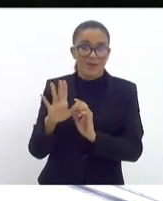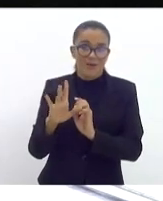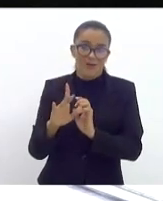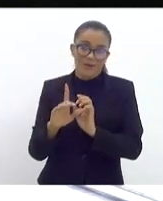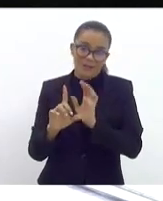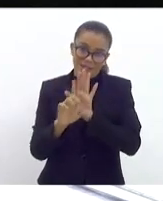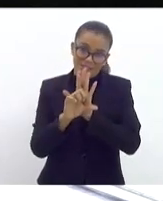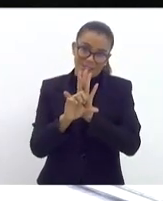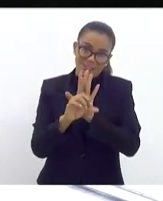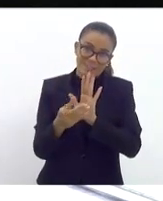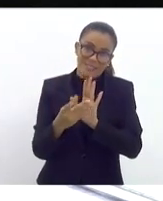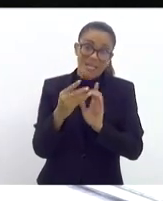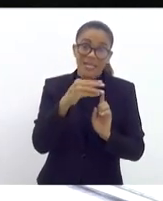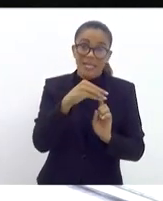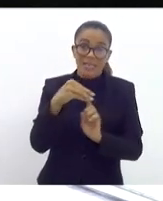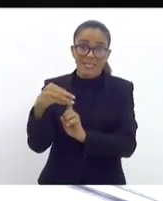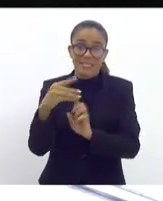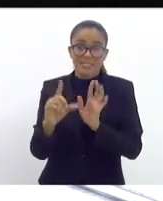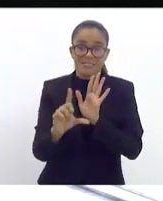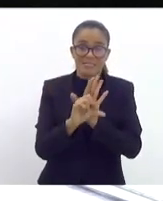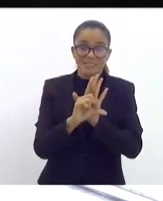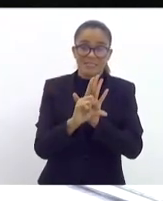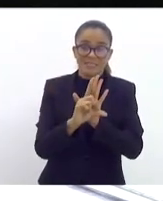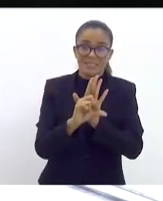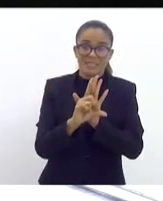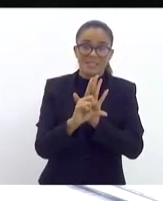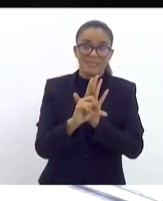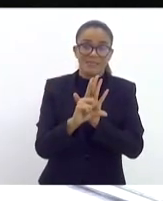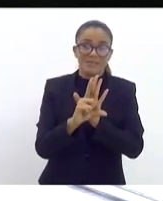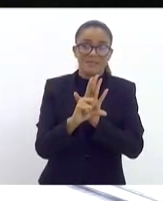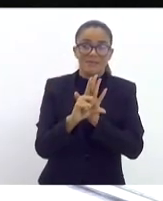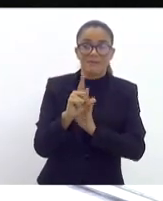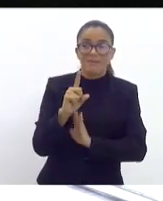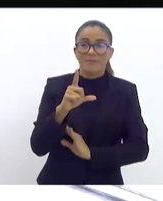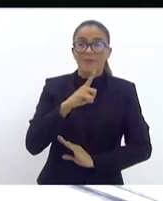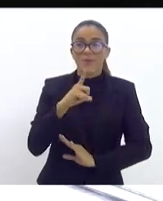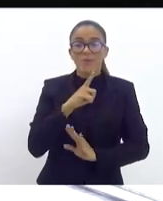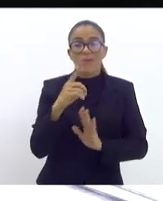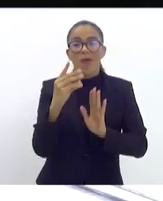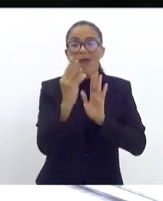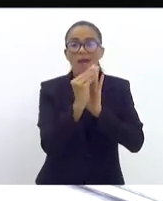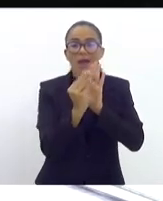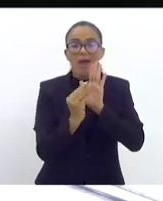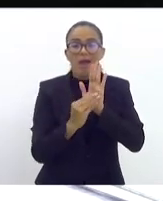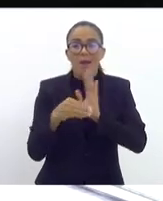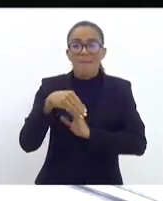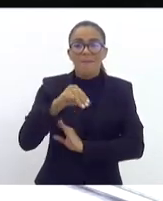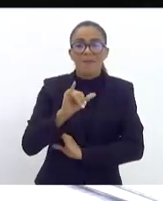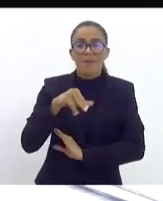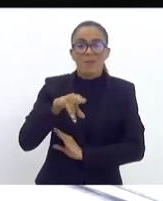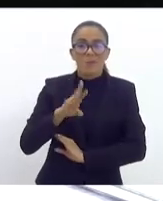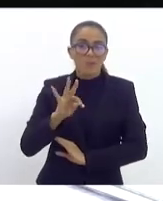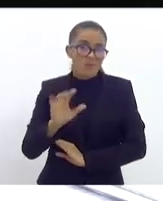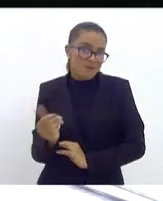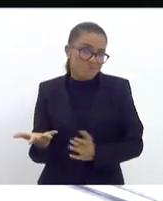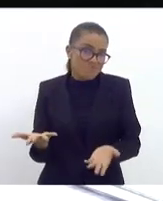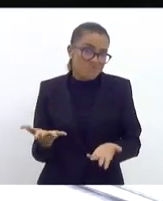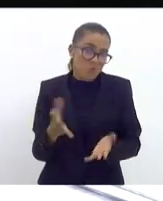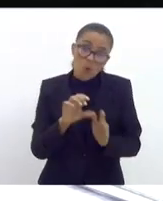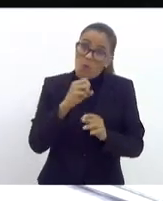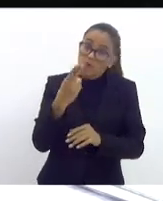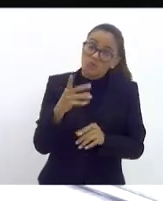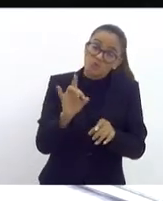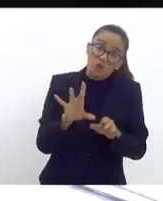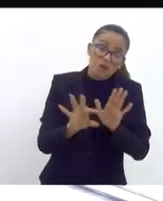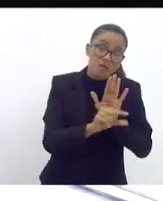e na indicação Legislativa a sugestão de uma minuta ou não porque às vezes basta ter só ementa